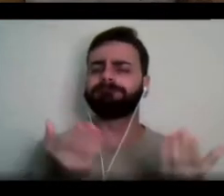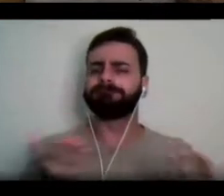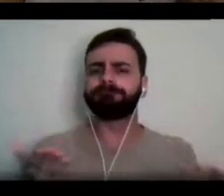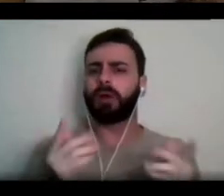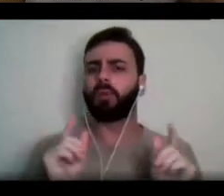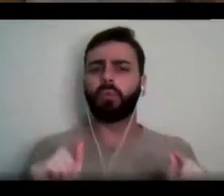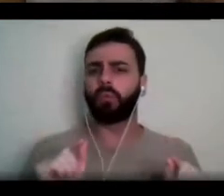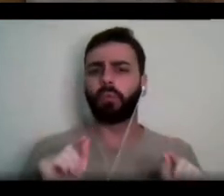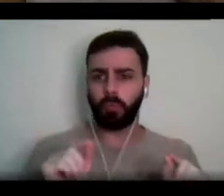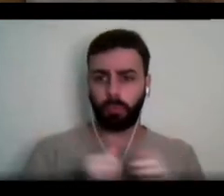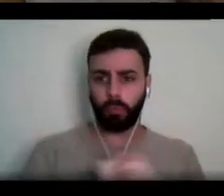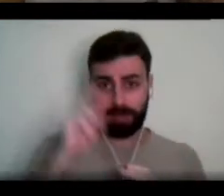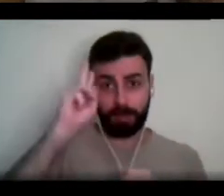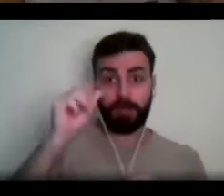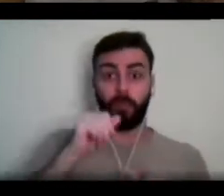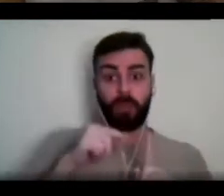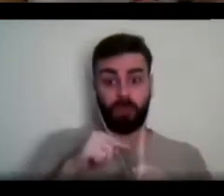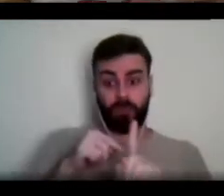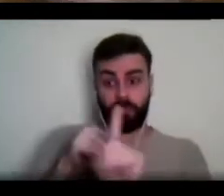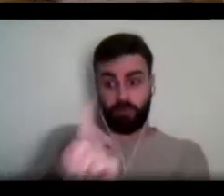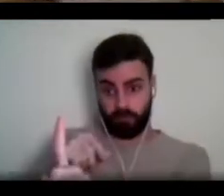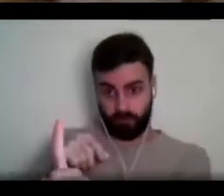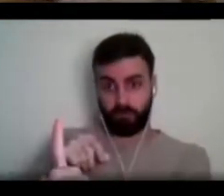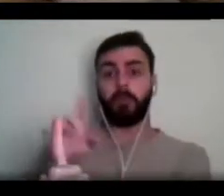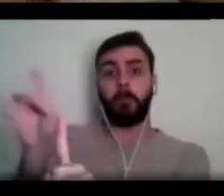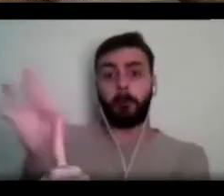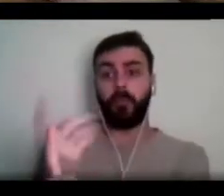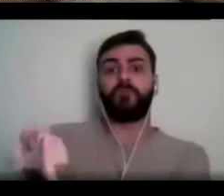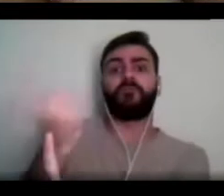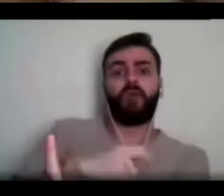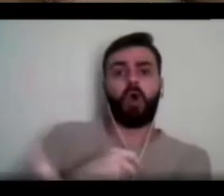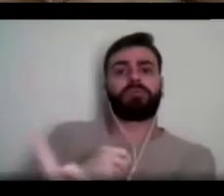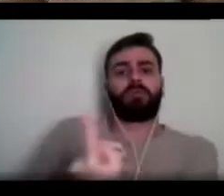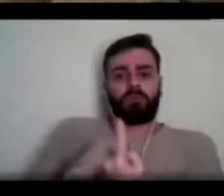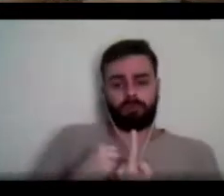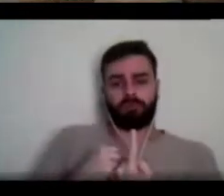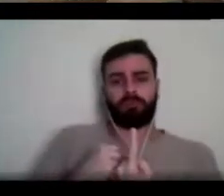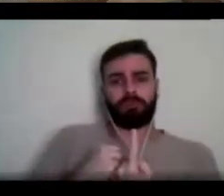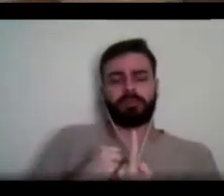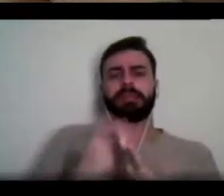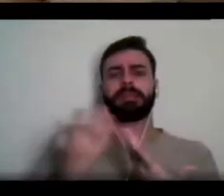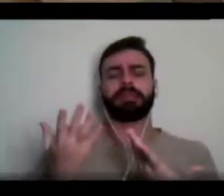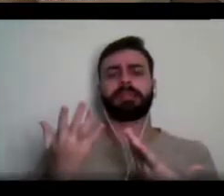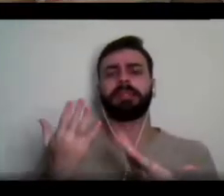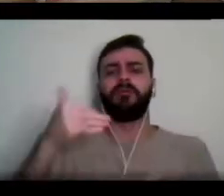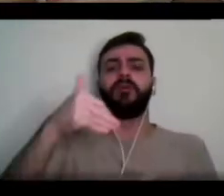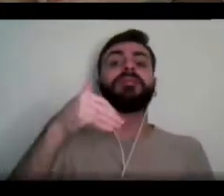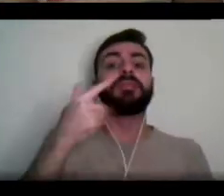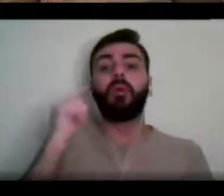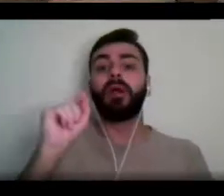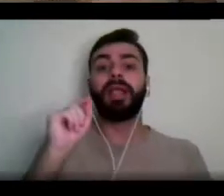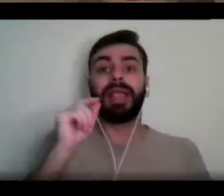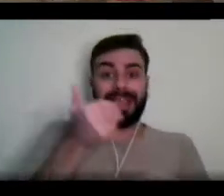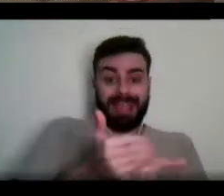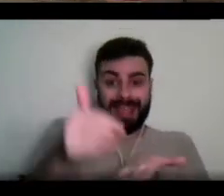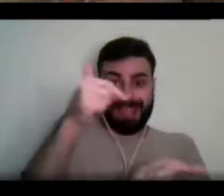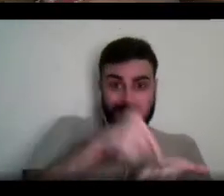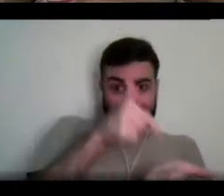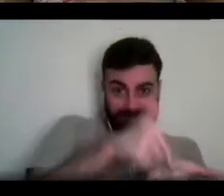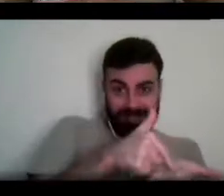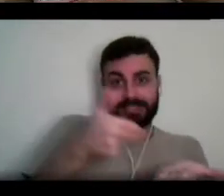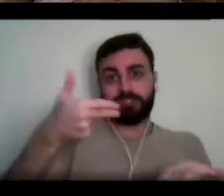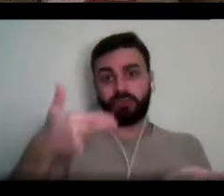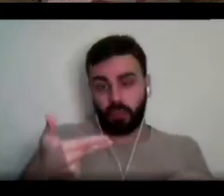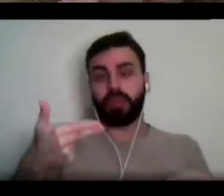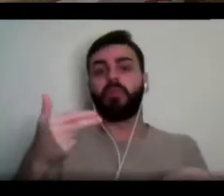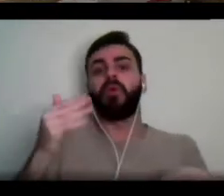tempo, né? Só que, o que acontece? A Edith foi e voltou. Então,